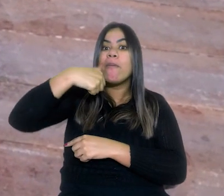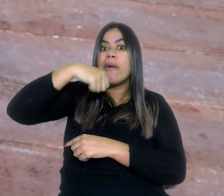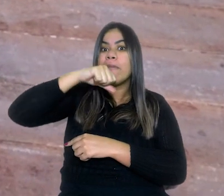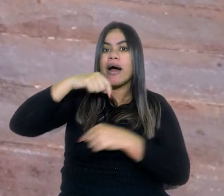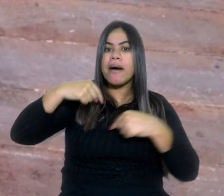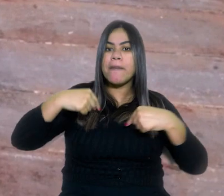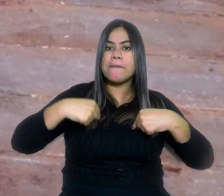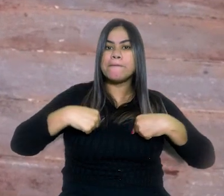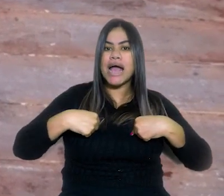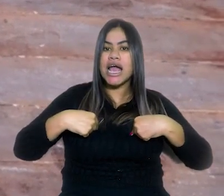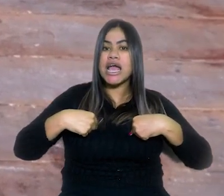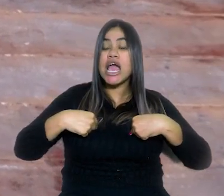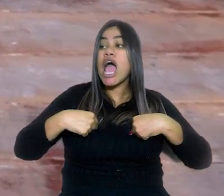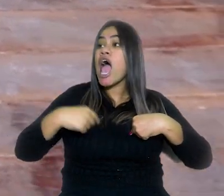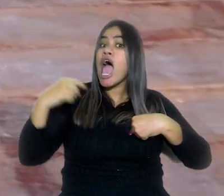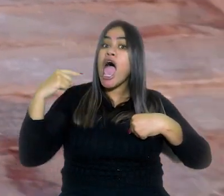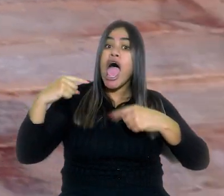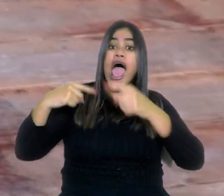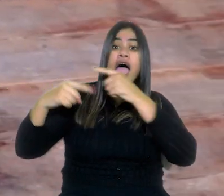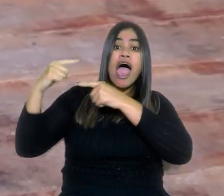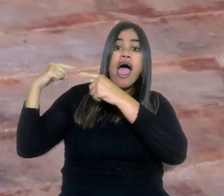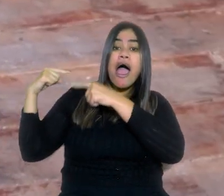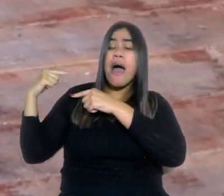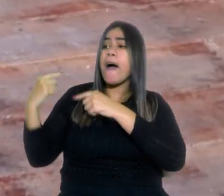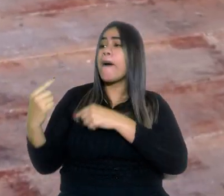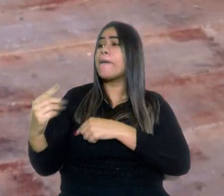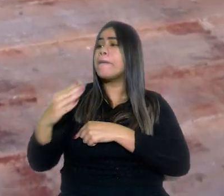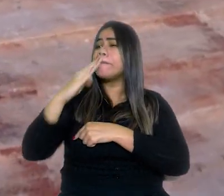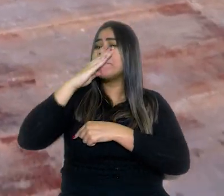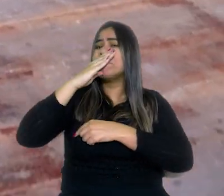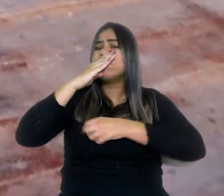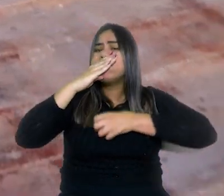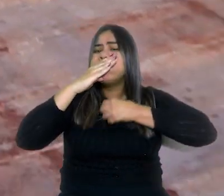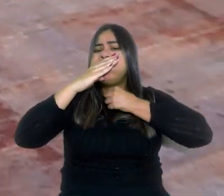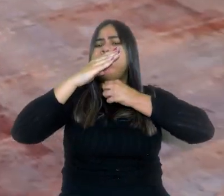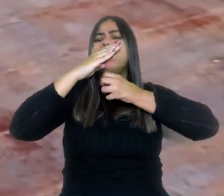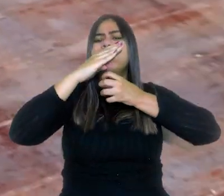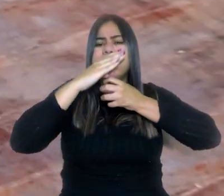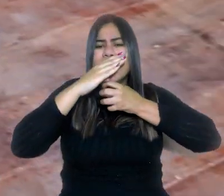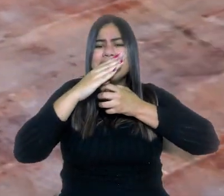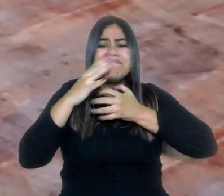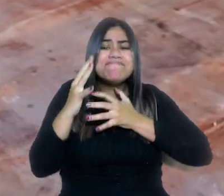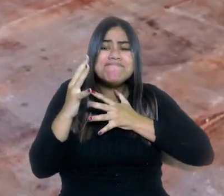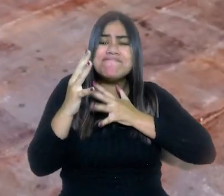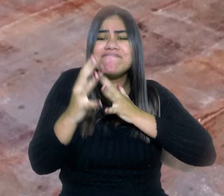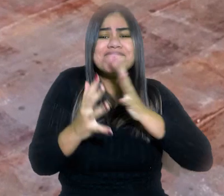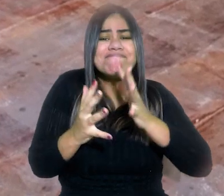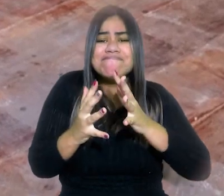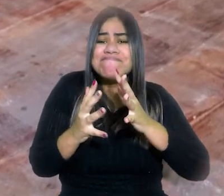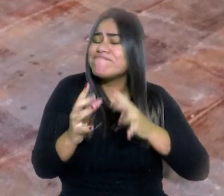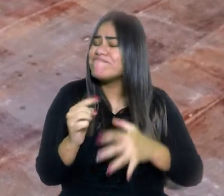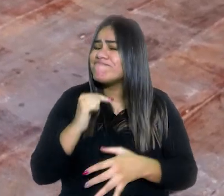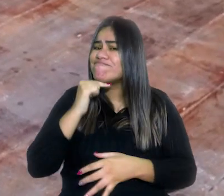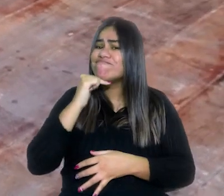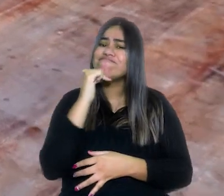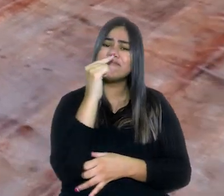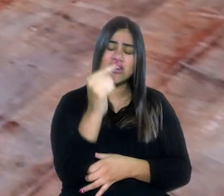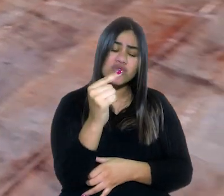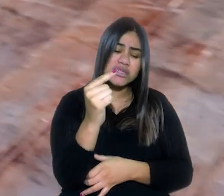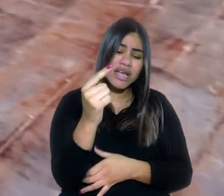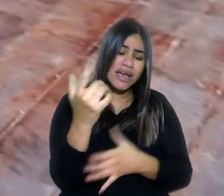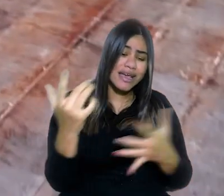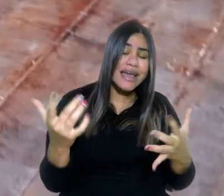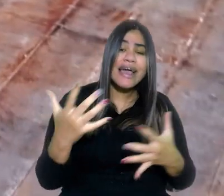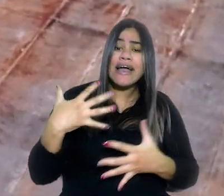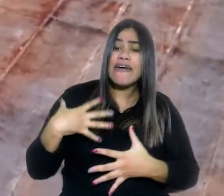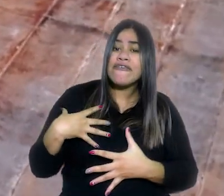nossas vozes. Recolhe em si as vozes mudas, caladas, engasgadas nas gargantas. A